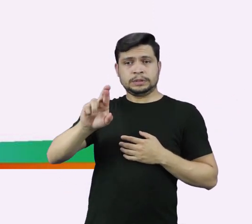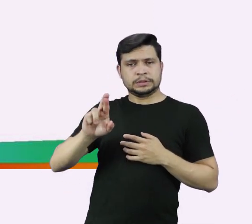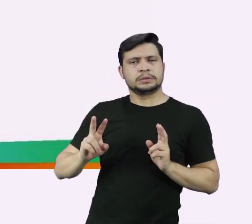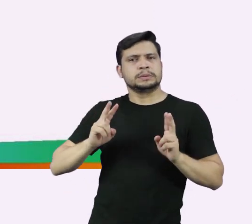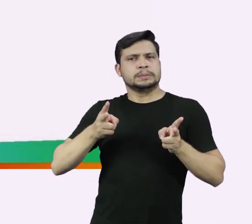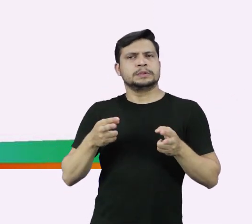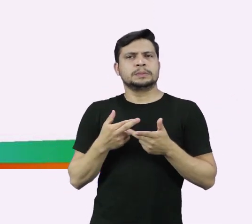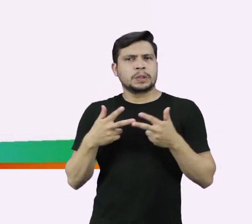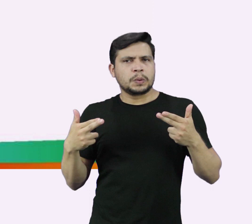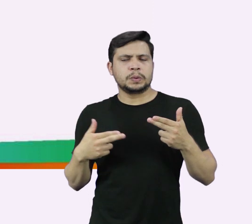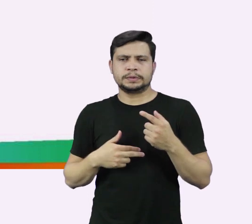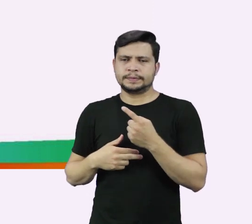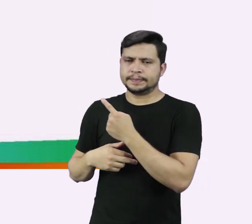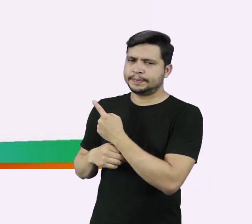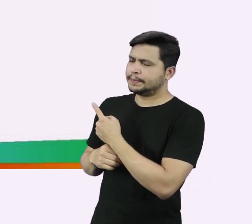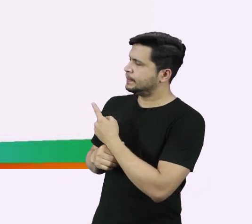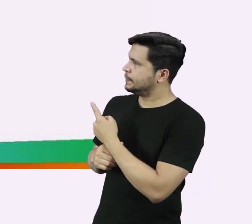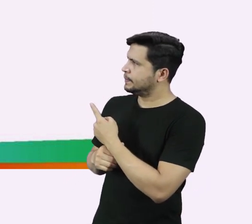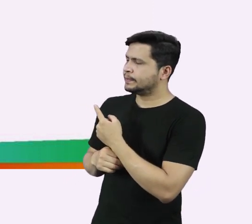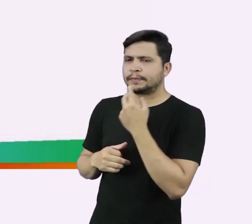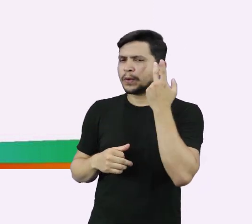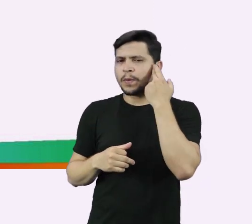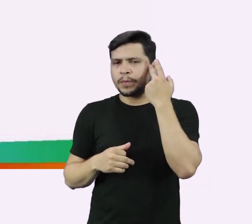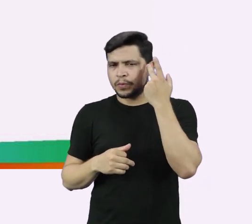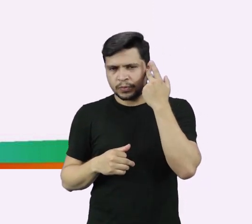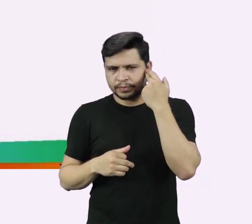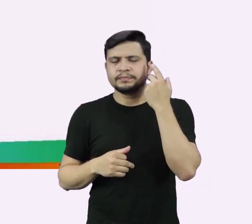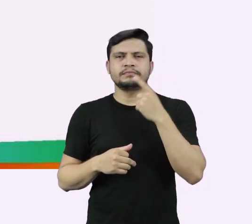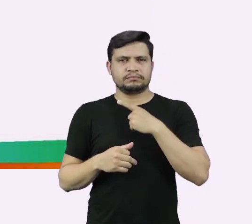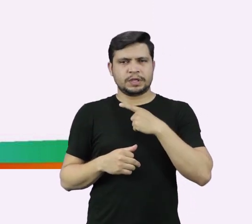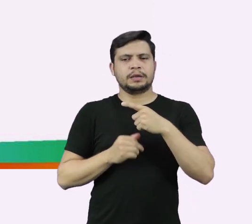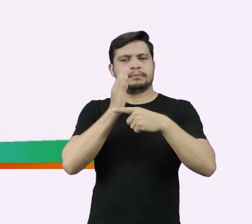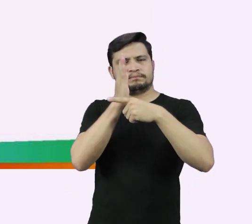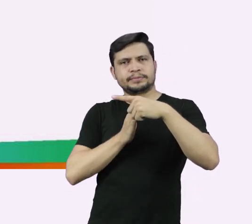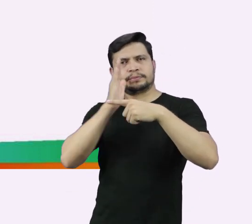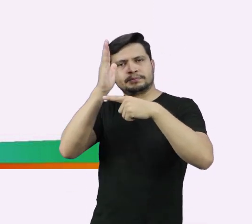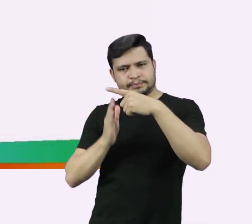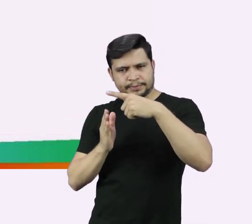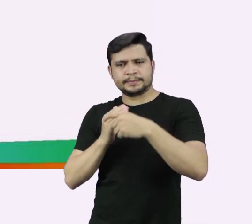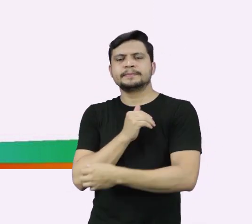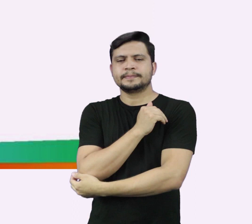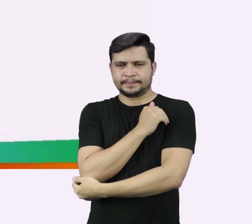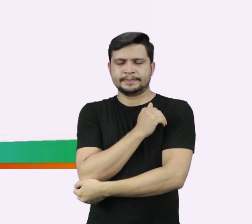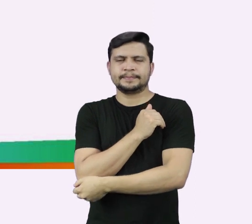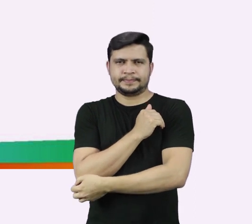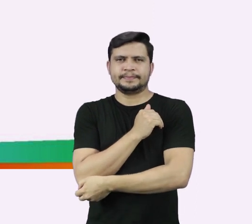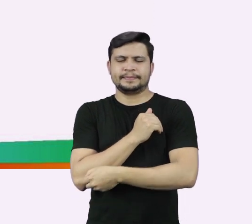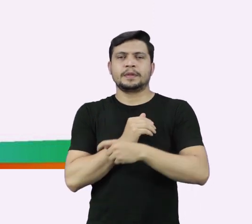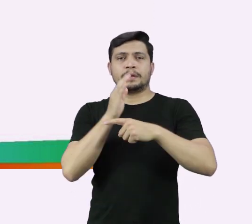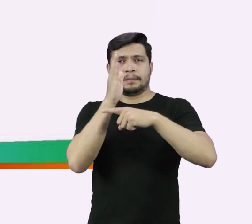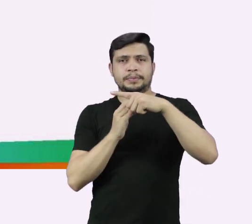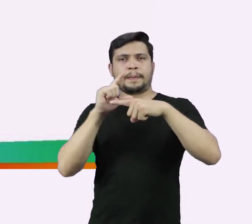né? Num circuito elétrico comum, a bateria é representada por esses dois tracinhos, onde o menorzinho representa o